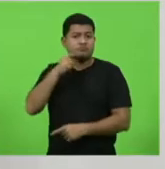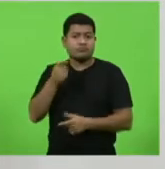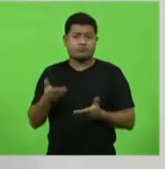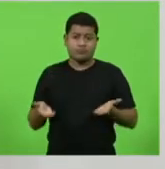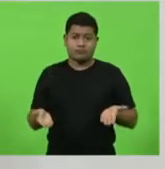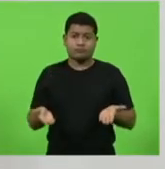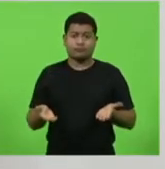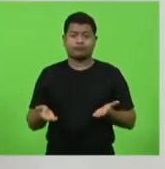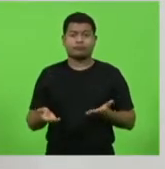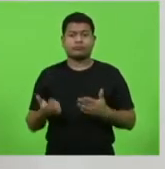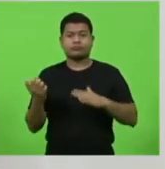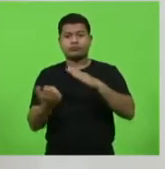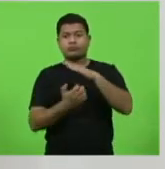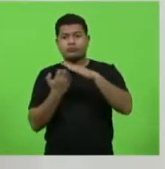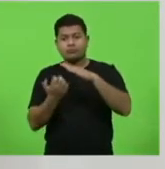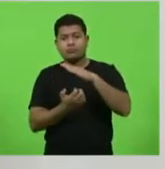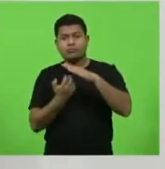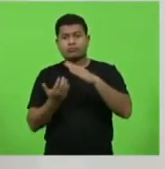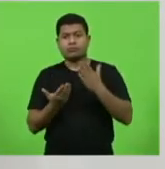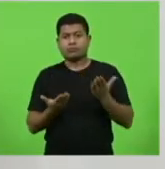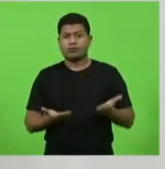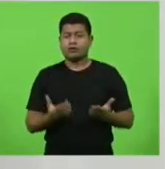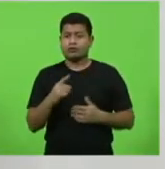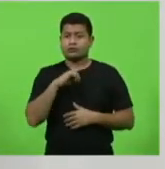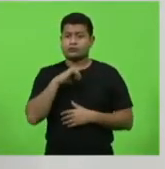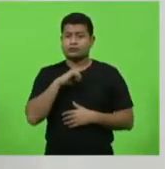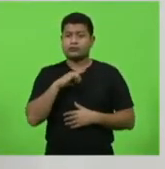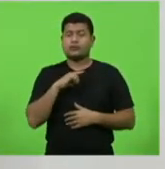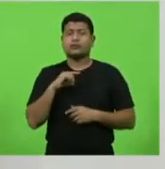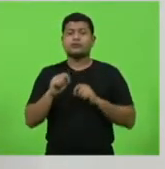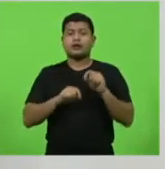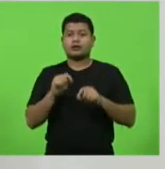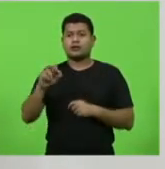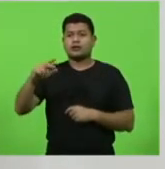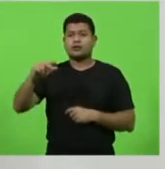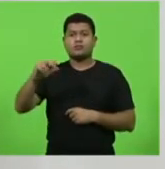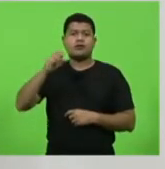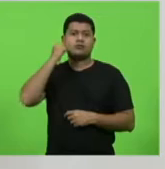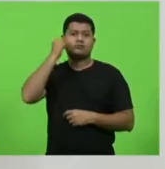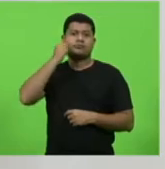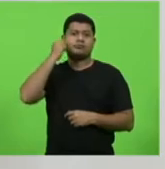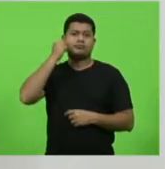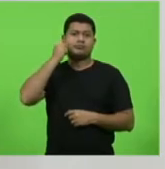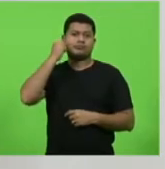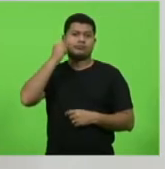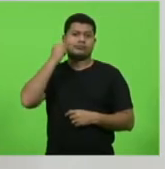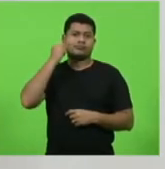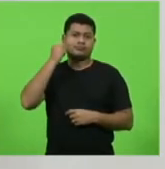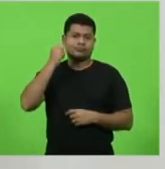uma empresa que tem irmão de senador,